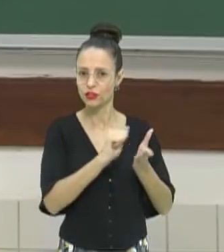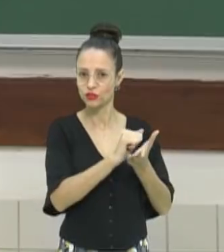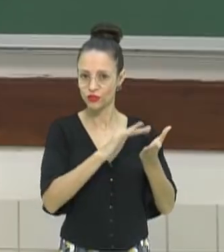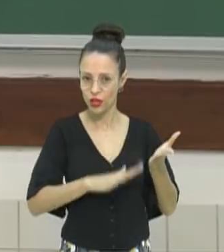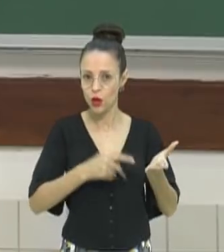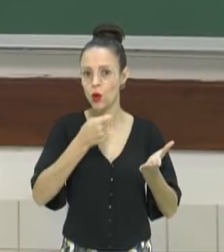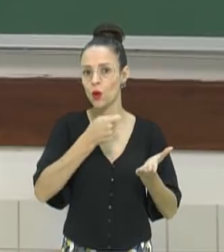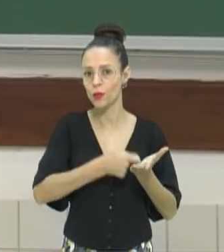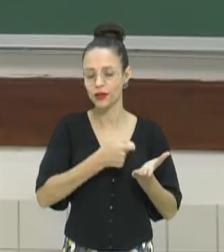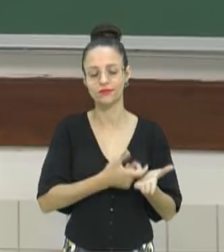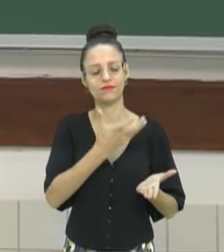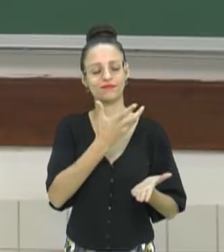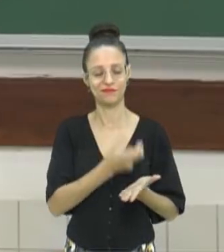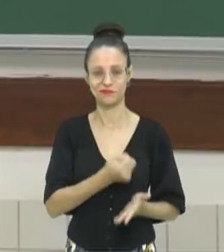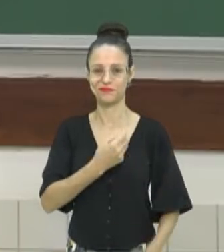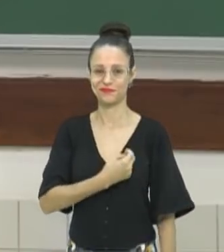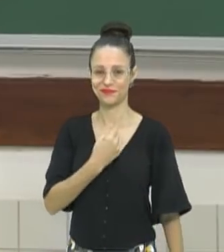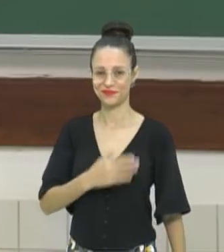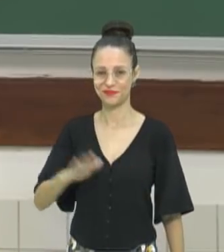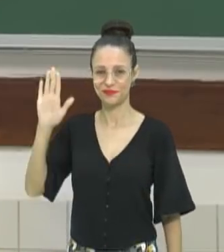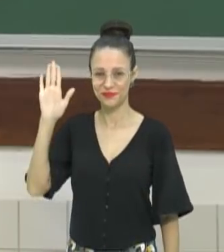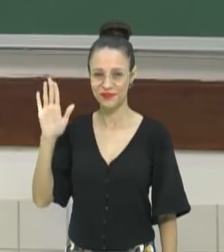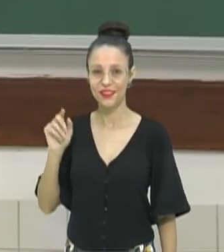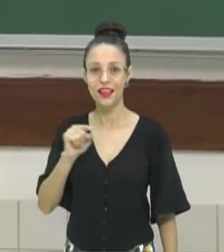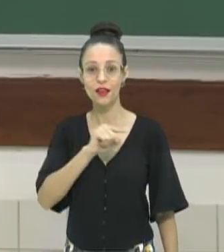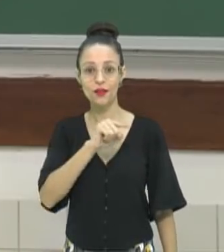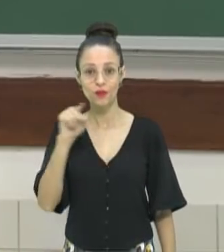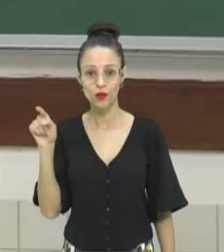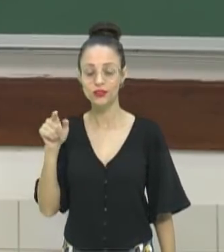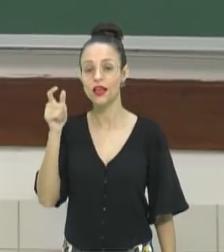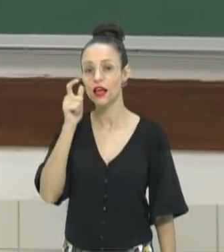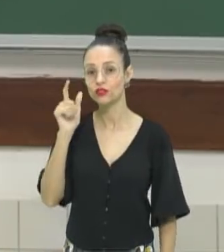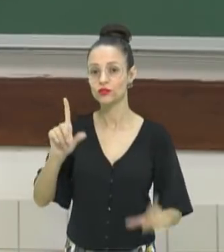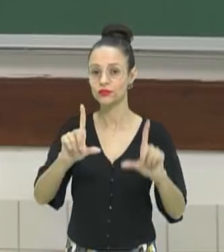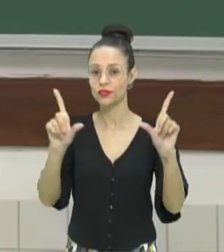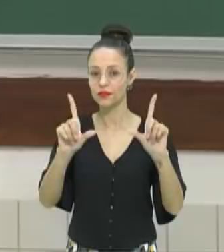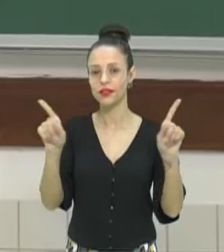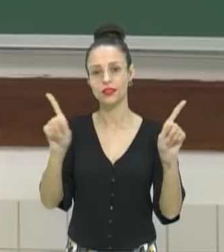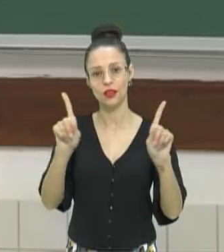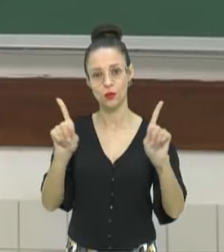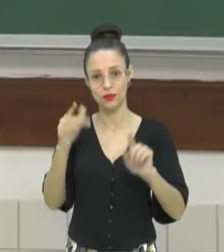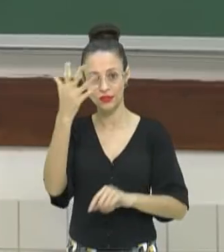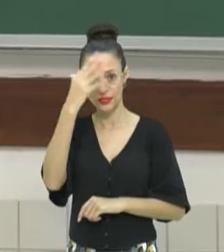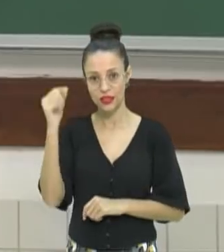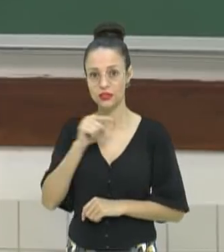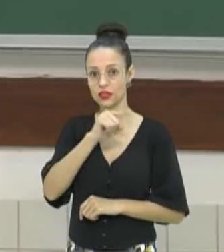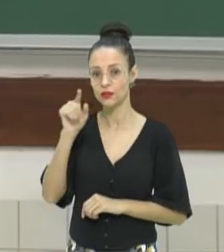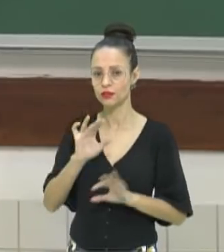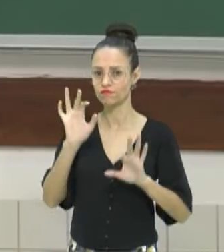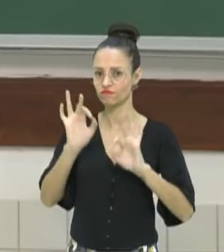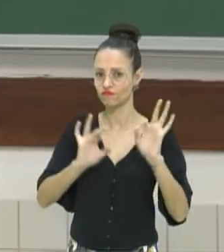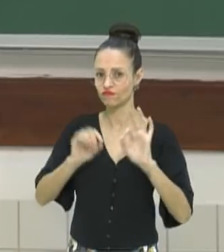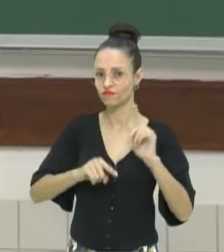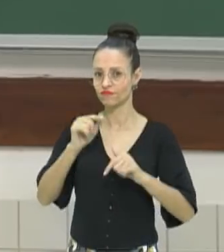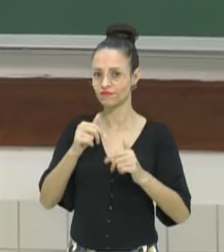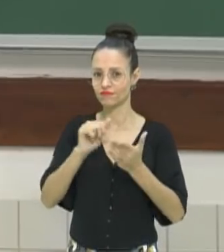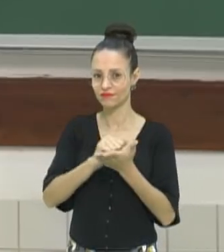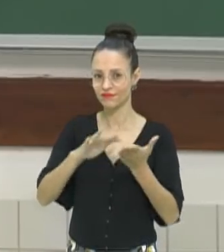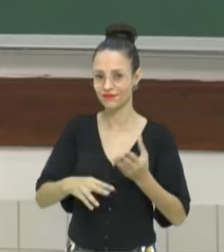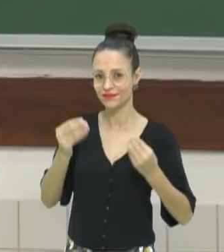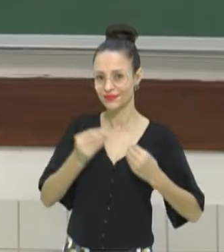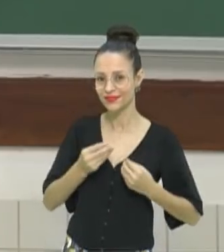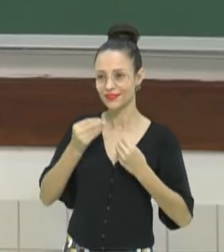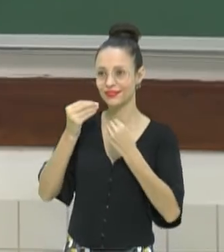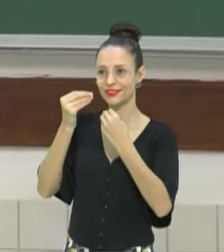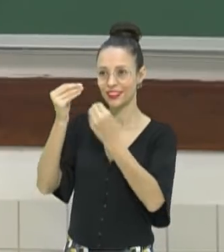obrigatórias e registrar a sua frequência. Se você está pela TV, não esqueça de organizar o seu material e entregar para o seu